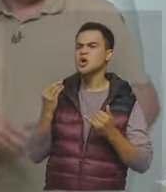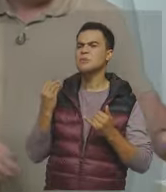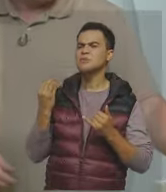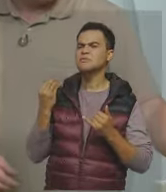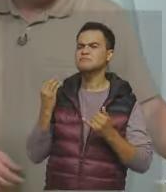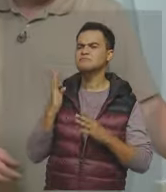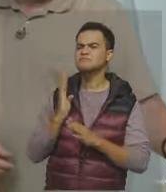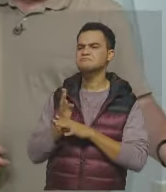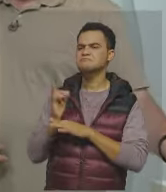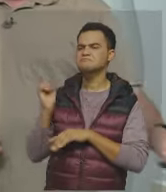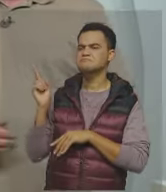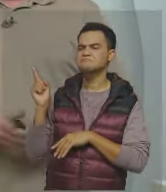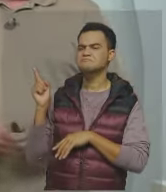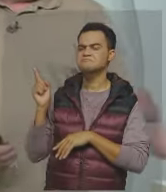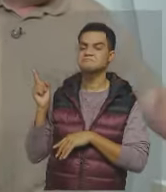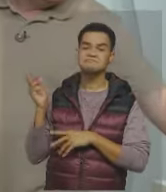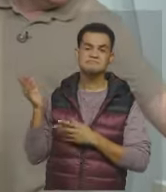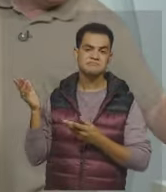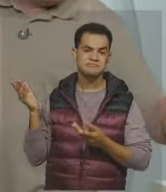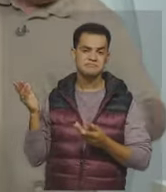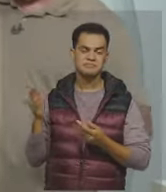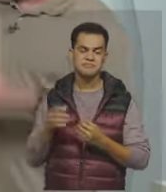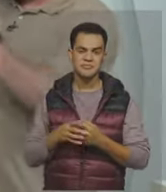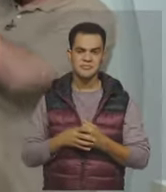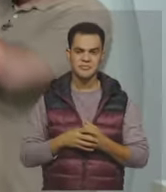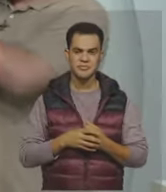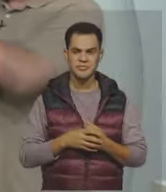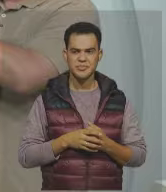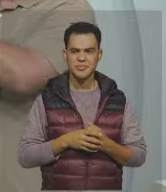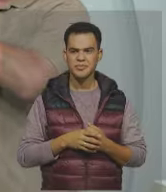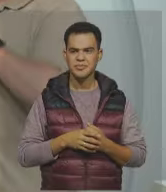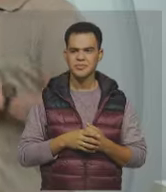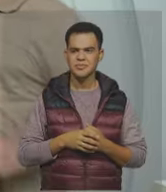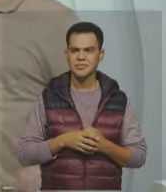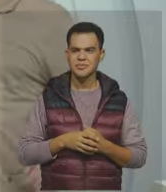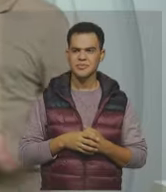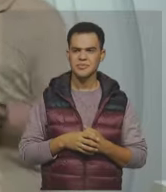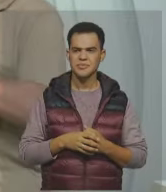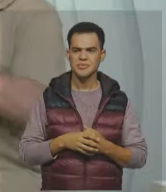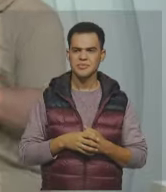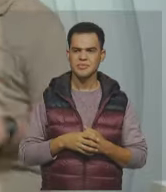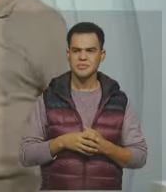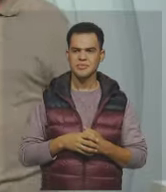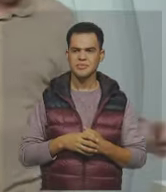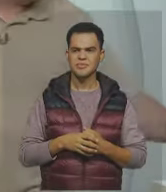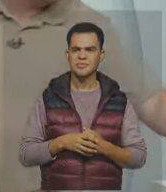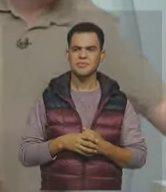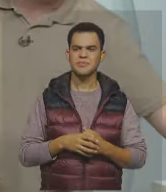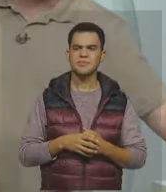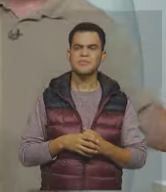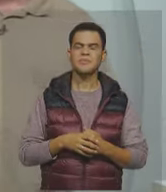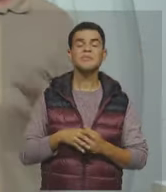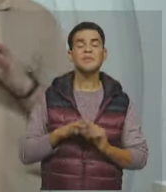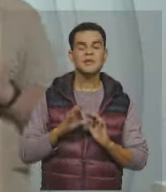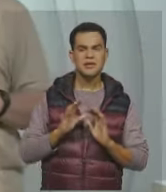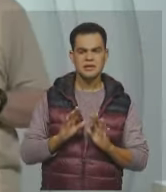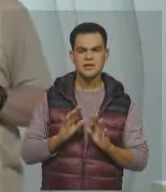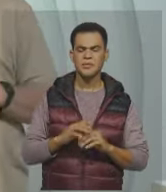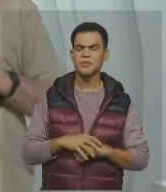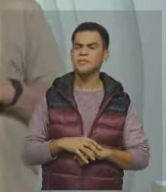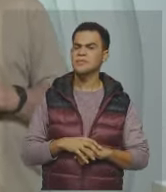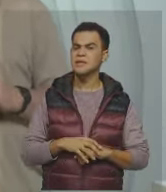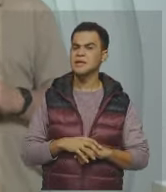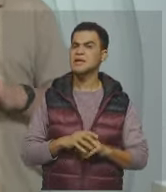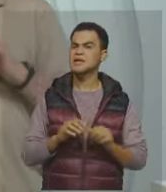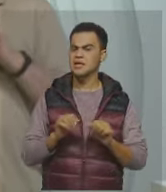exercício? Bom, eu vou deixar no próximo. Não, ali é o outro exercício. O que eu vou fazer